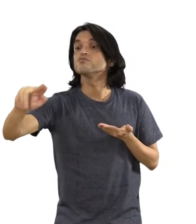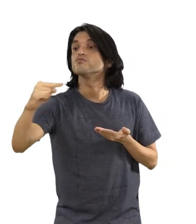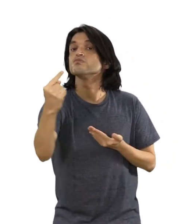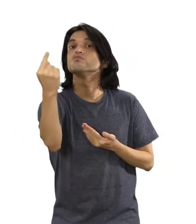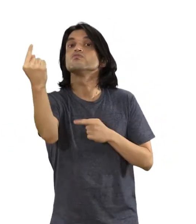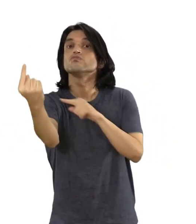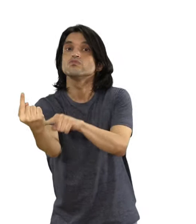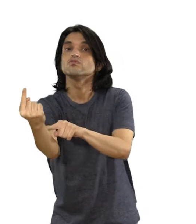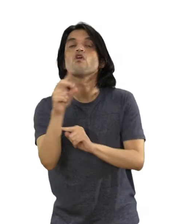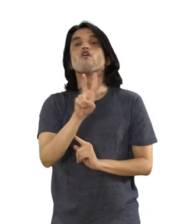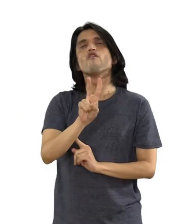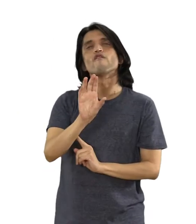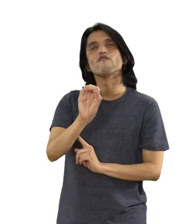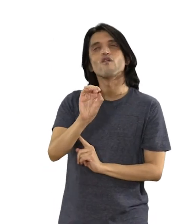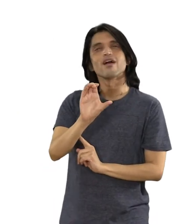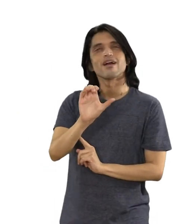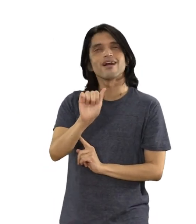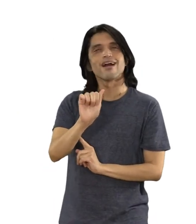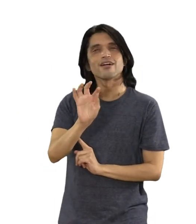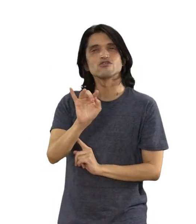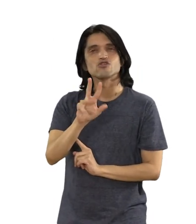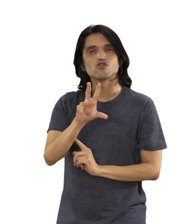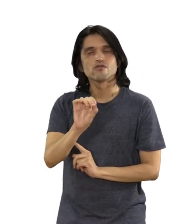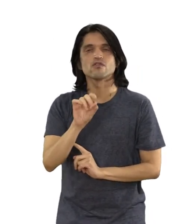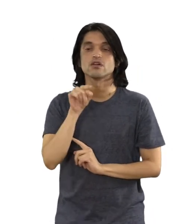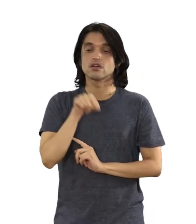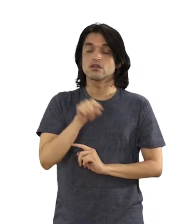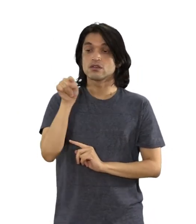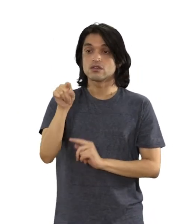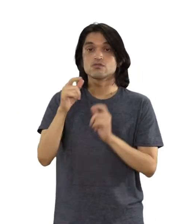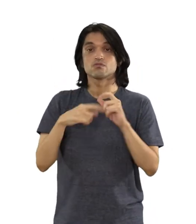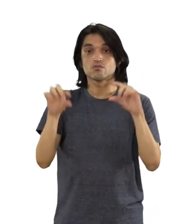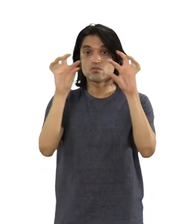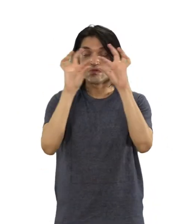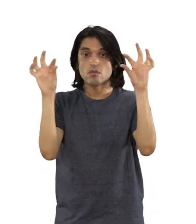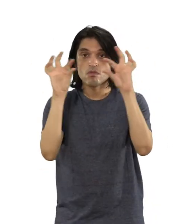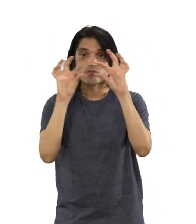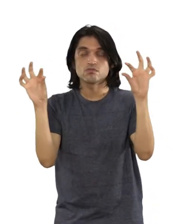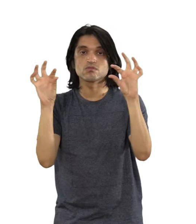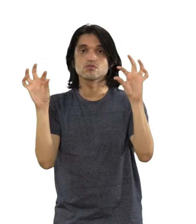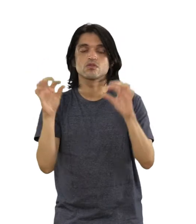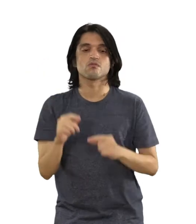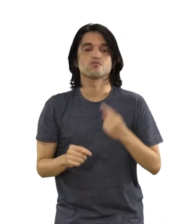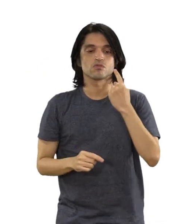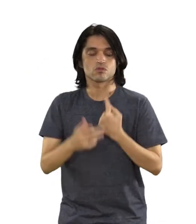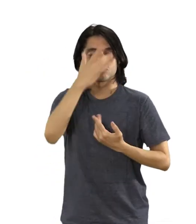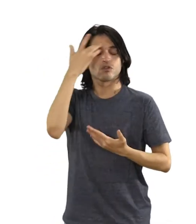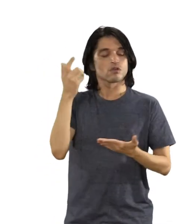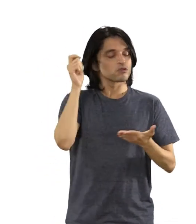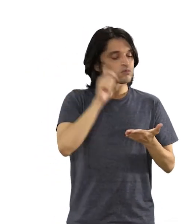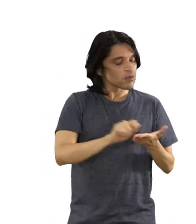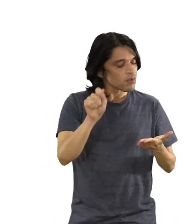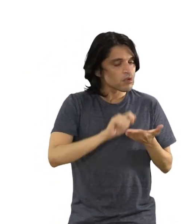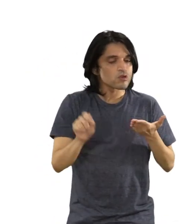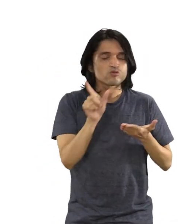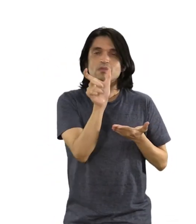destinada. Geralmente um vocativo. Nesse espaço, o remetente se dirige ao receptor por